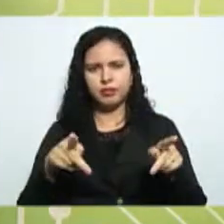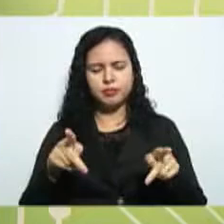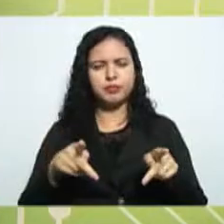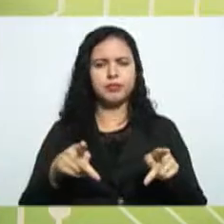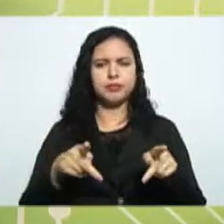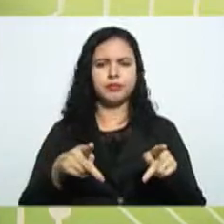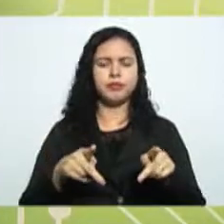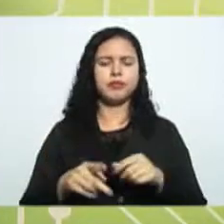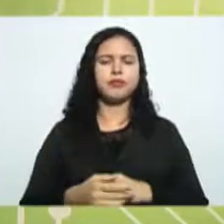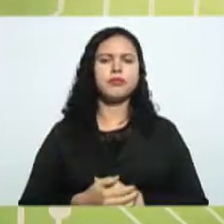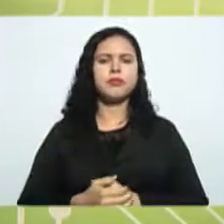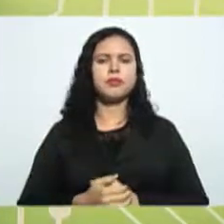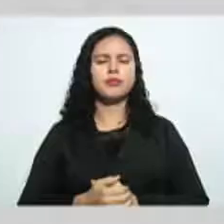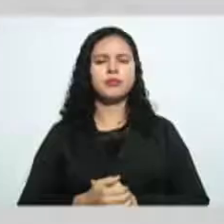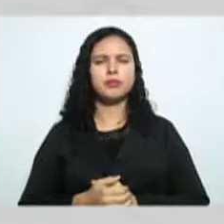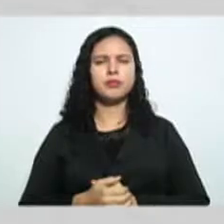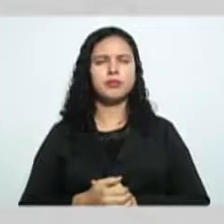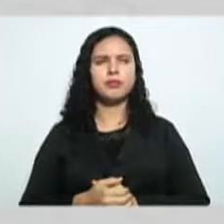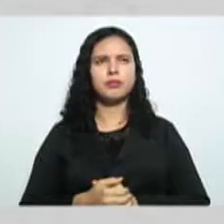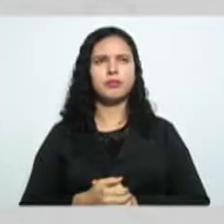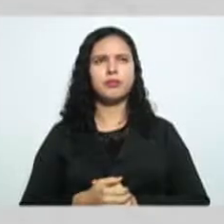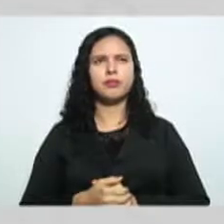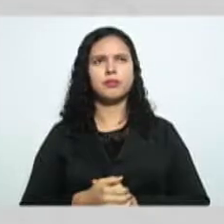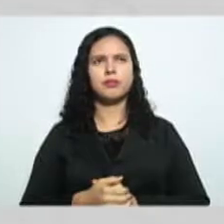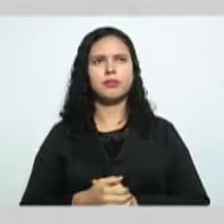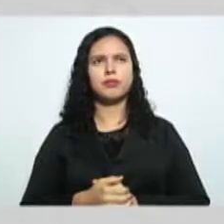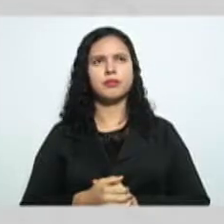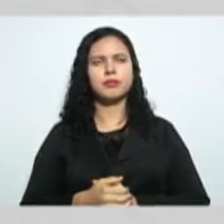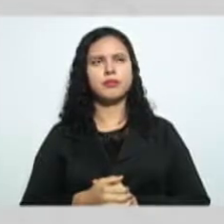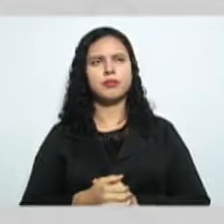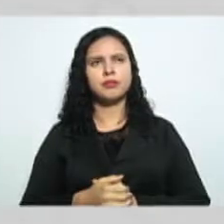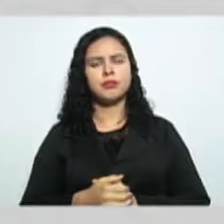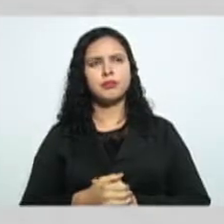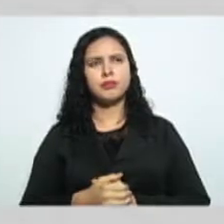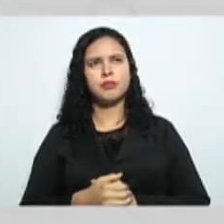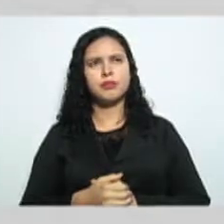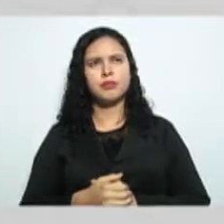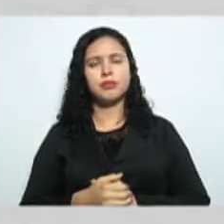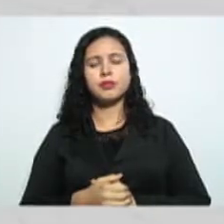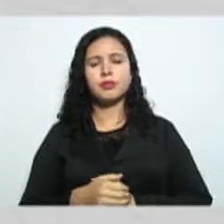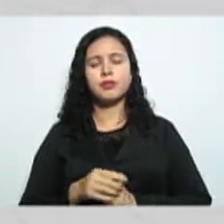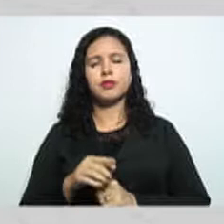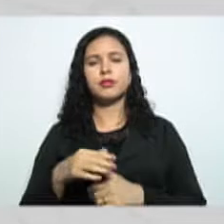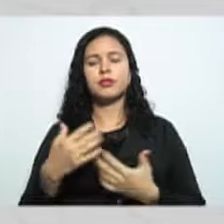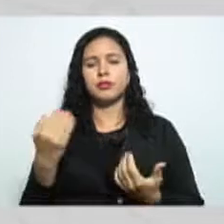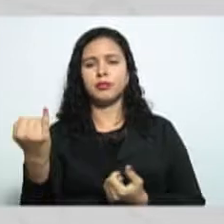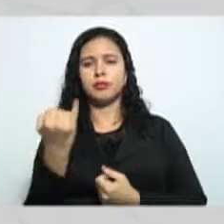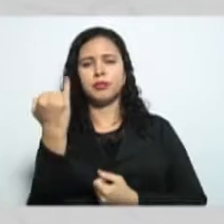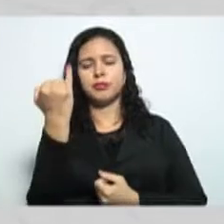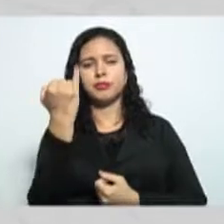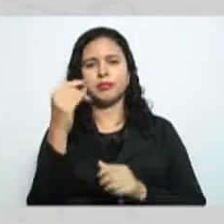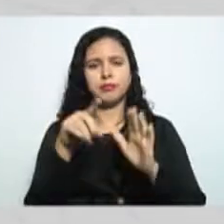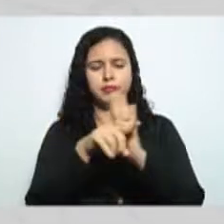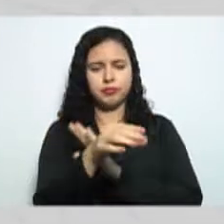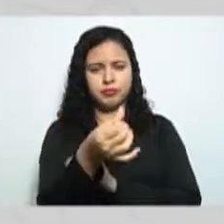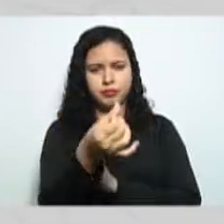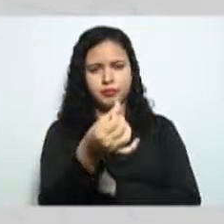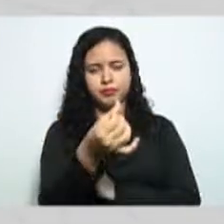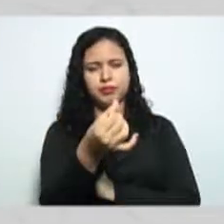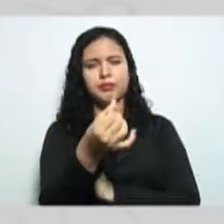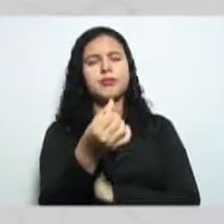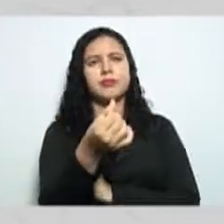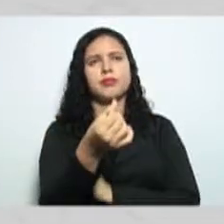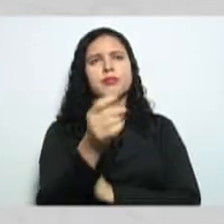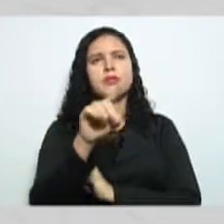dela. Vamos ver a questão número 6. Para você, qual a importância da regularização fundiária? Essa pergunta